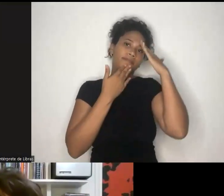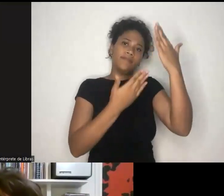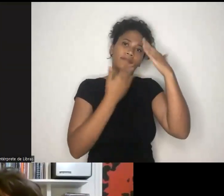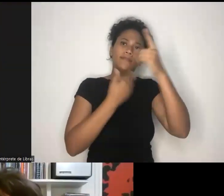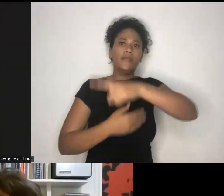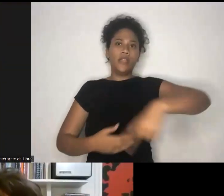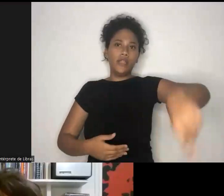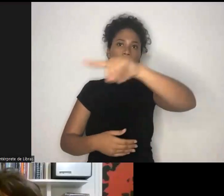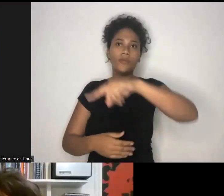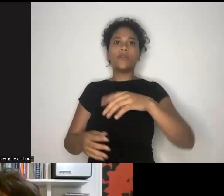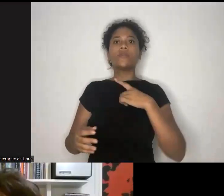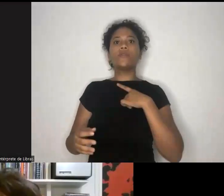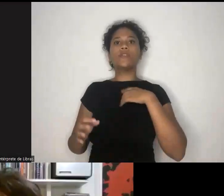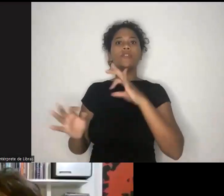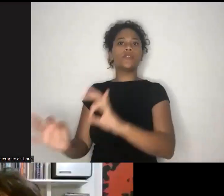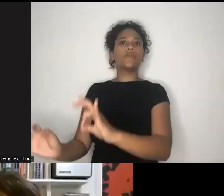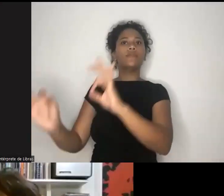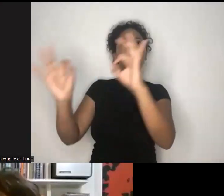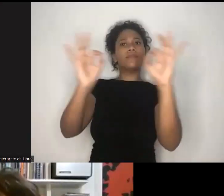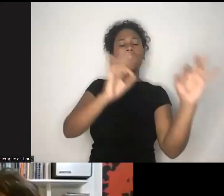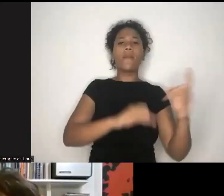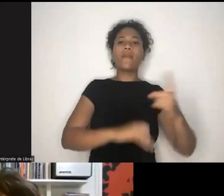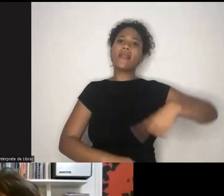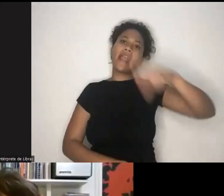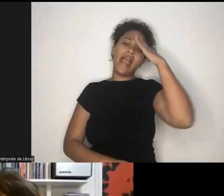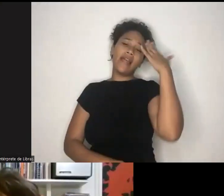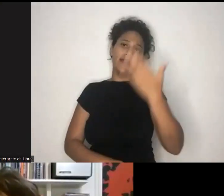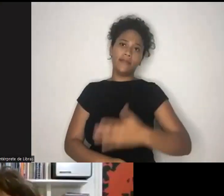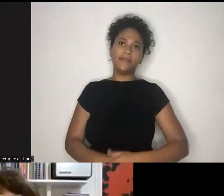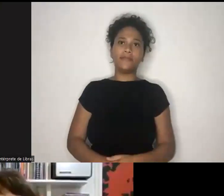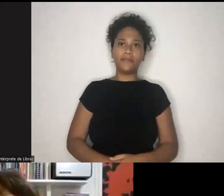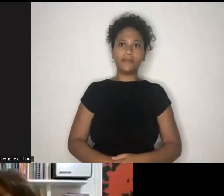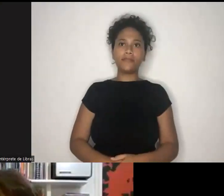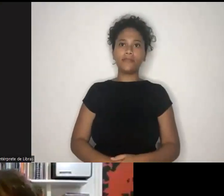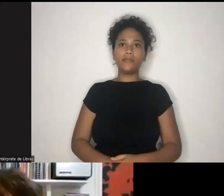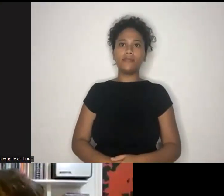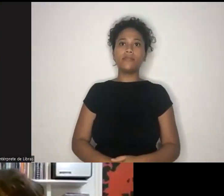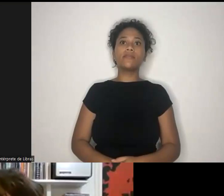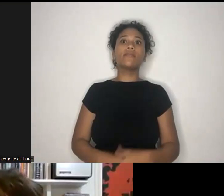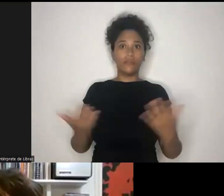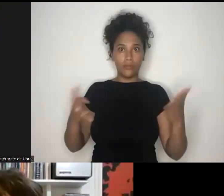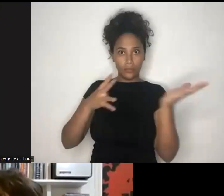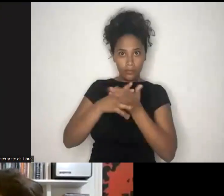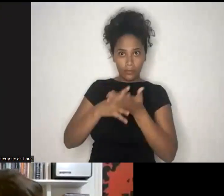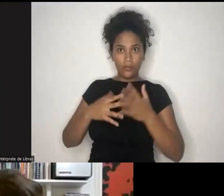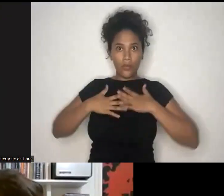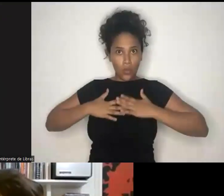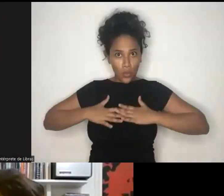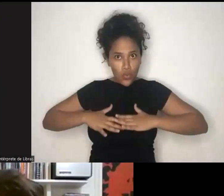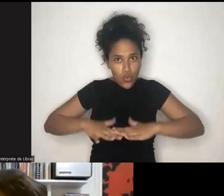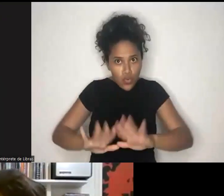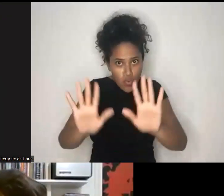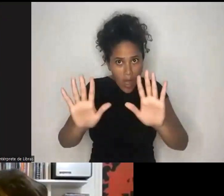nós de verdade que bom que bom que nutritivo Vamos dar um respiro todo mundo aqui